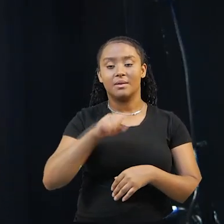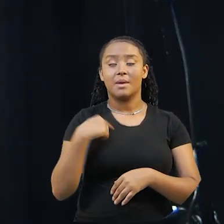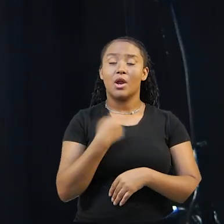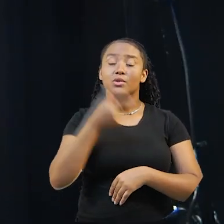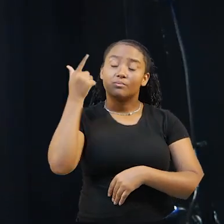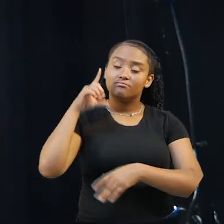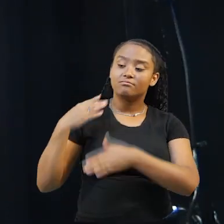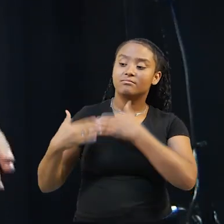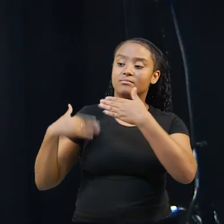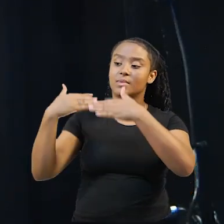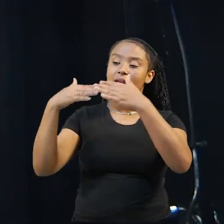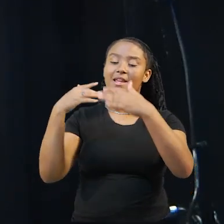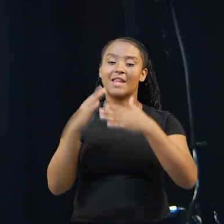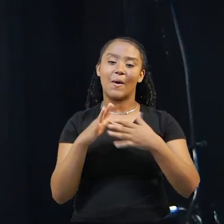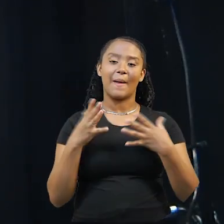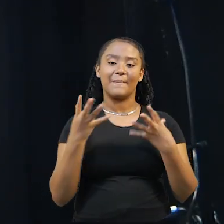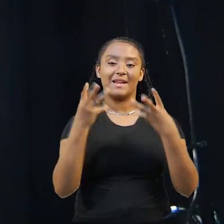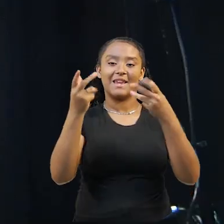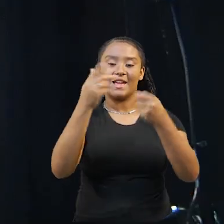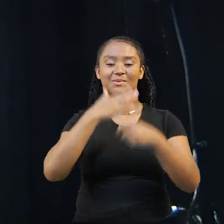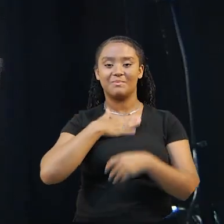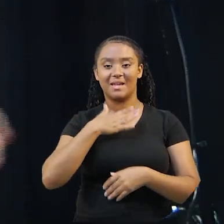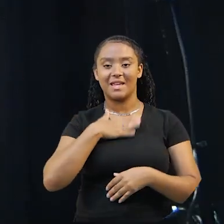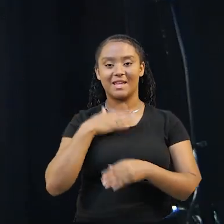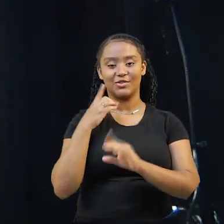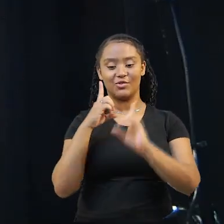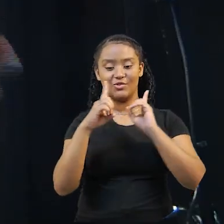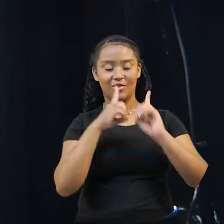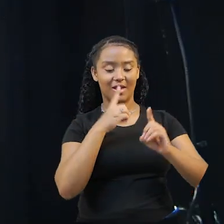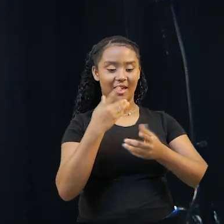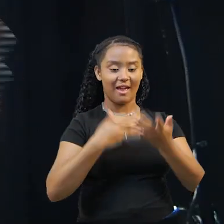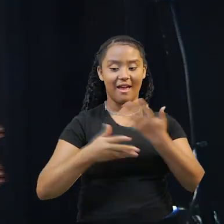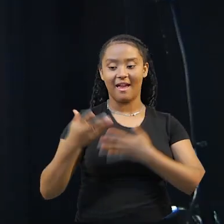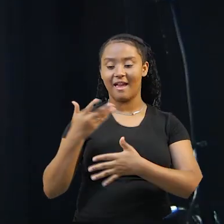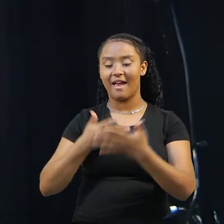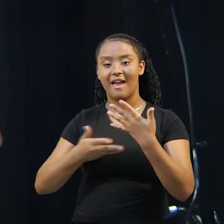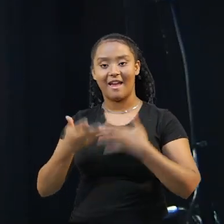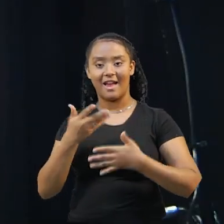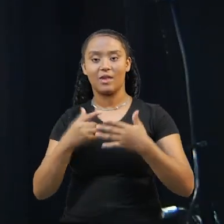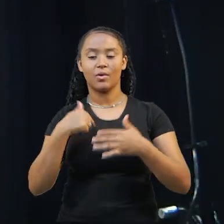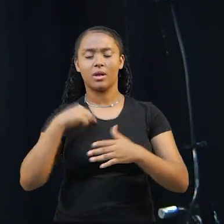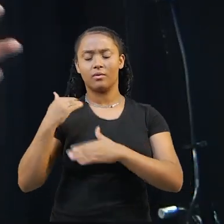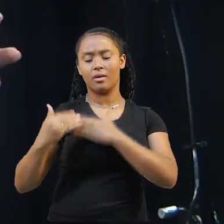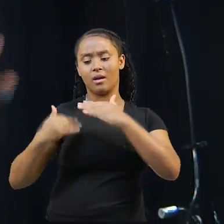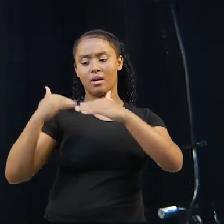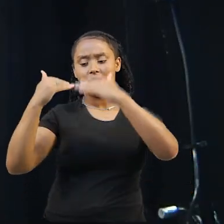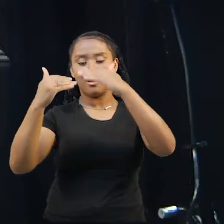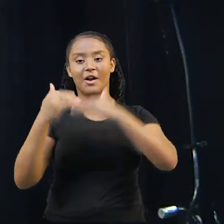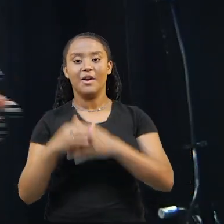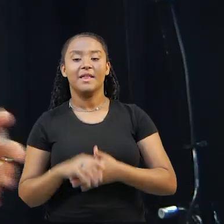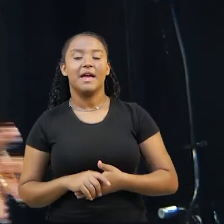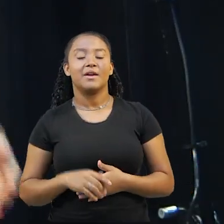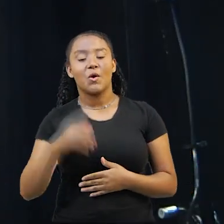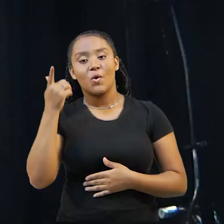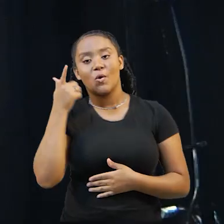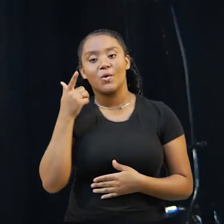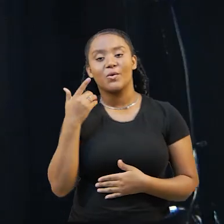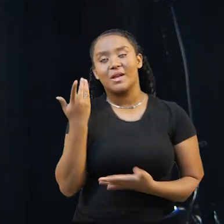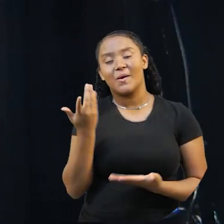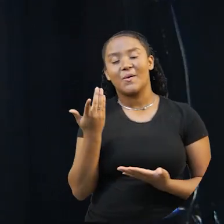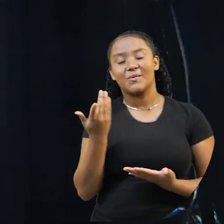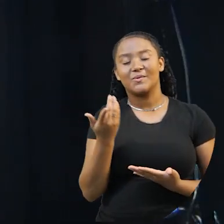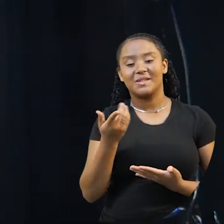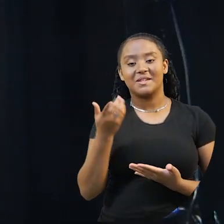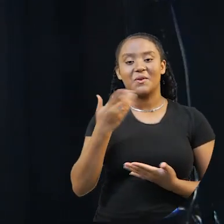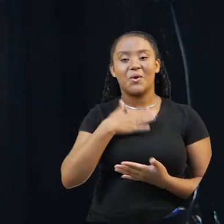pudesse crescer. Então, eu acho que a habilidade de diálogo que eu fui desenvolvendo, essa habilidade de trabalho em equipe que desde